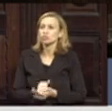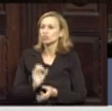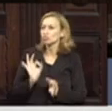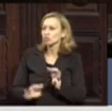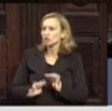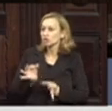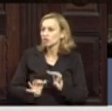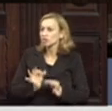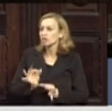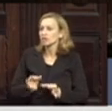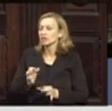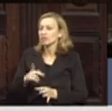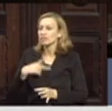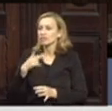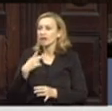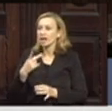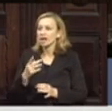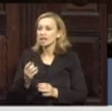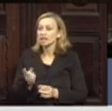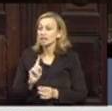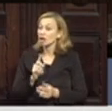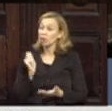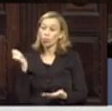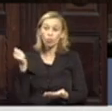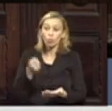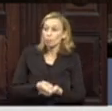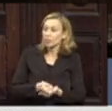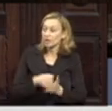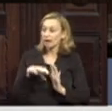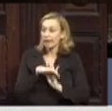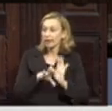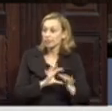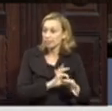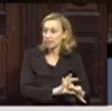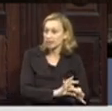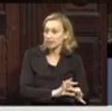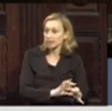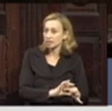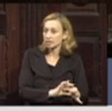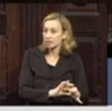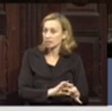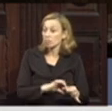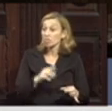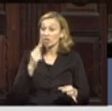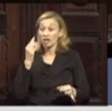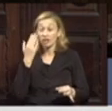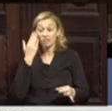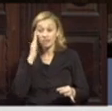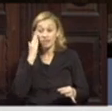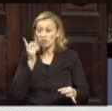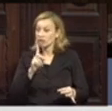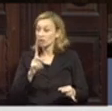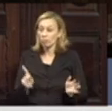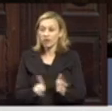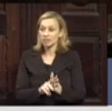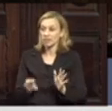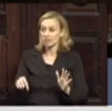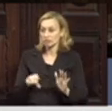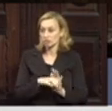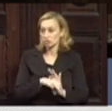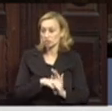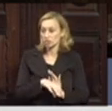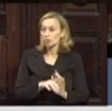de hoje, essa emenda constitucional foi considerada inconstitucional através de um decreto do